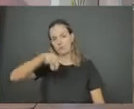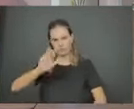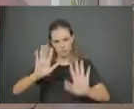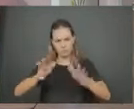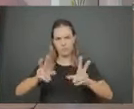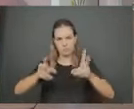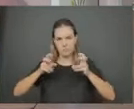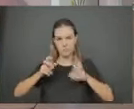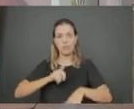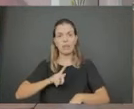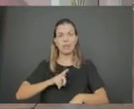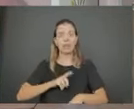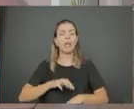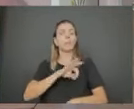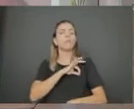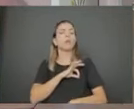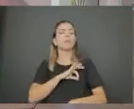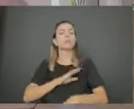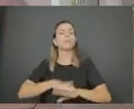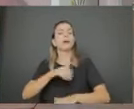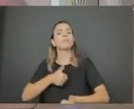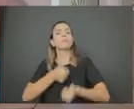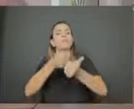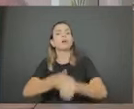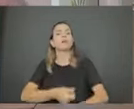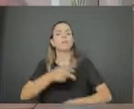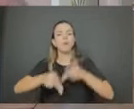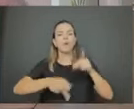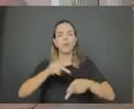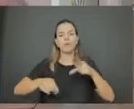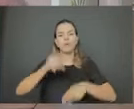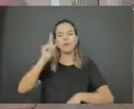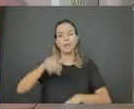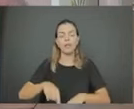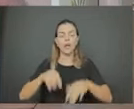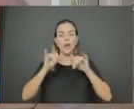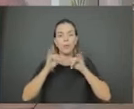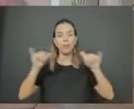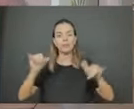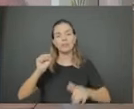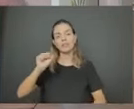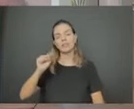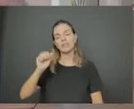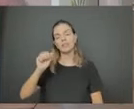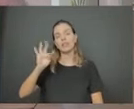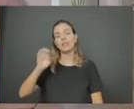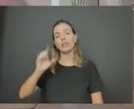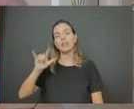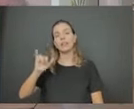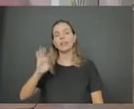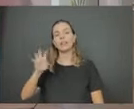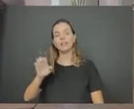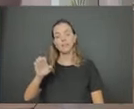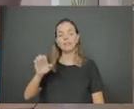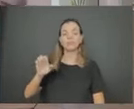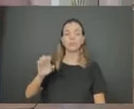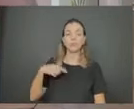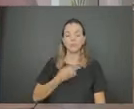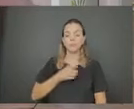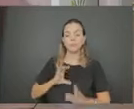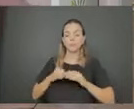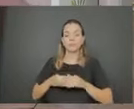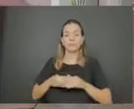de proximidade que foi criado, que é a Operação Satélite, né, coordenada pelo Comando de Policiamento Especializado, com o apoio do 1º